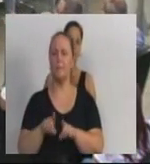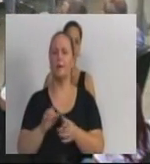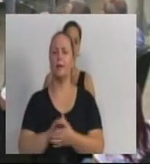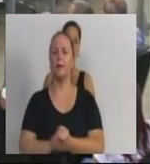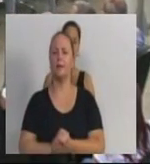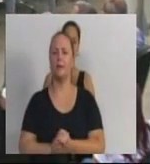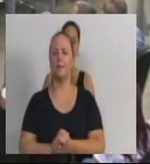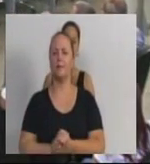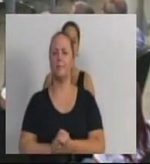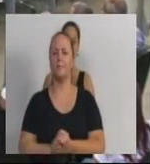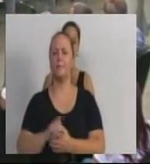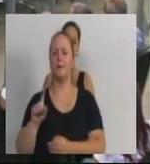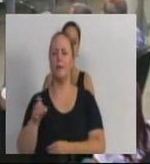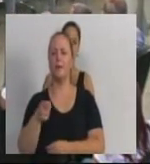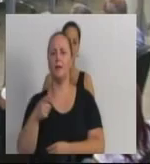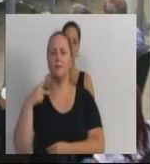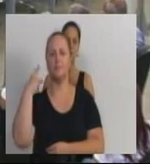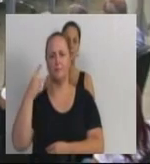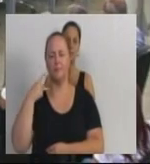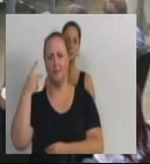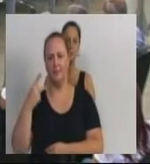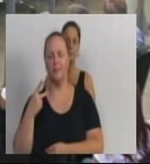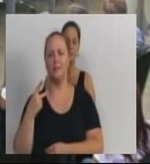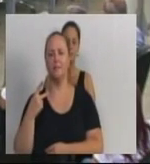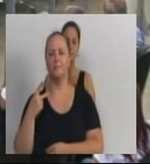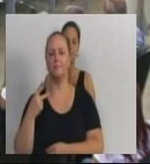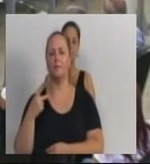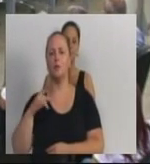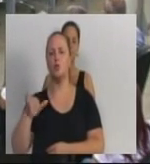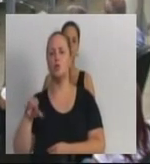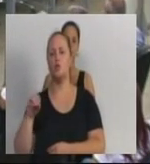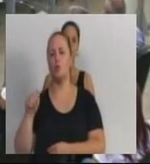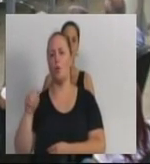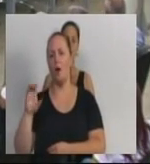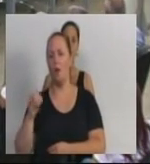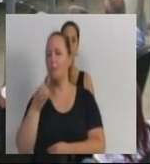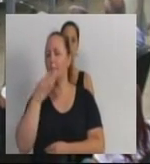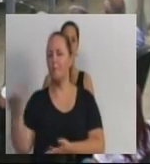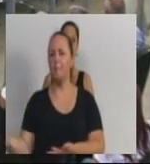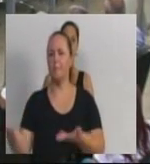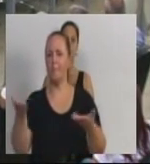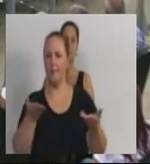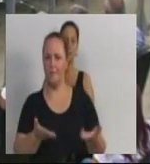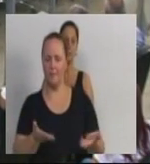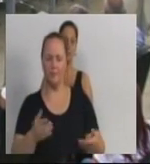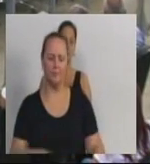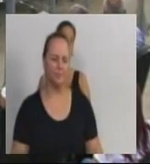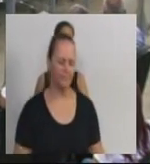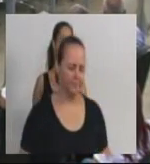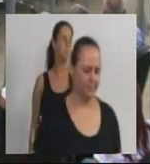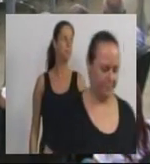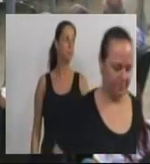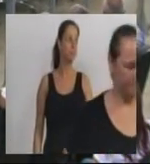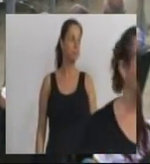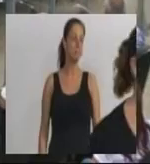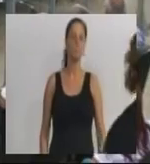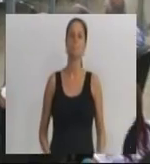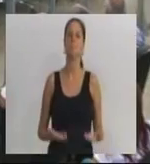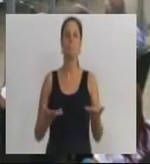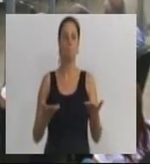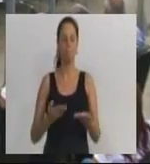o nosso ex-vereador e presidente do PSC, João Beltrame. São bem-vindos aqui em nosso meio. Vereador Adriano, a tribuna é